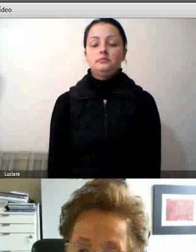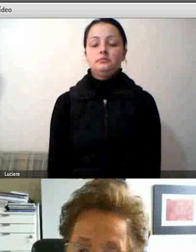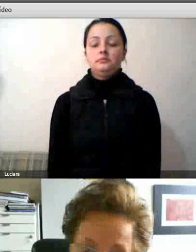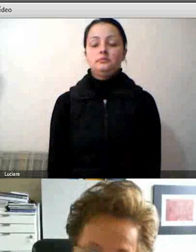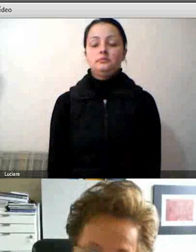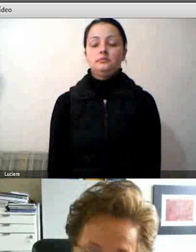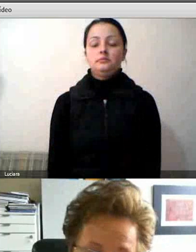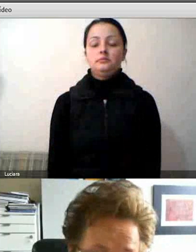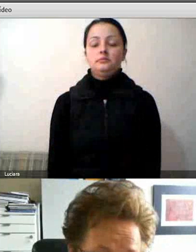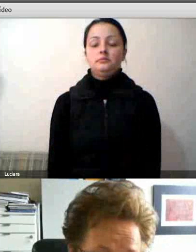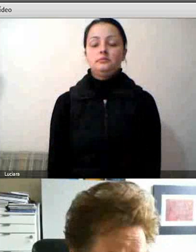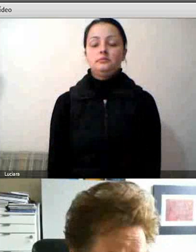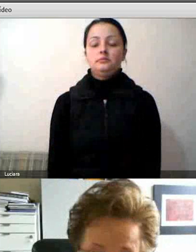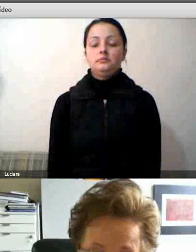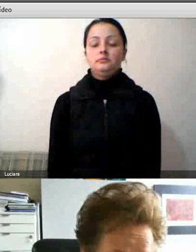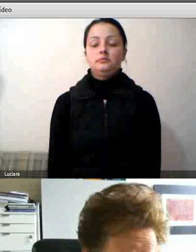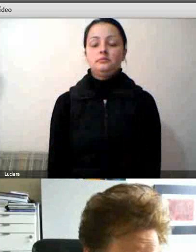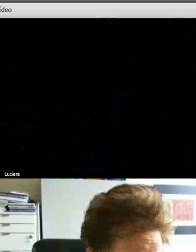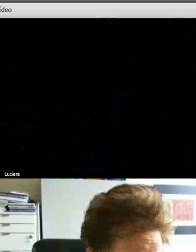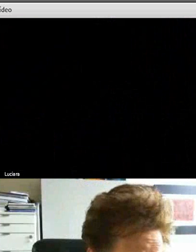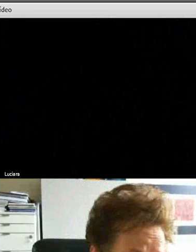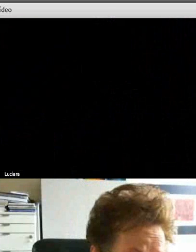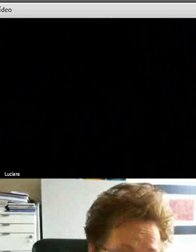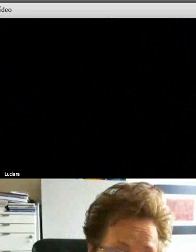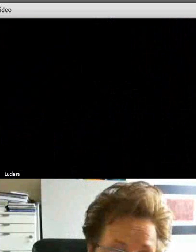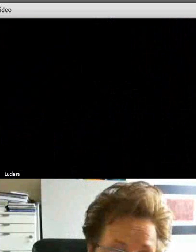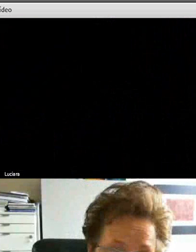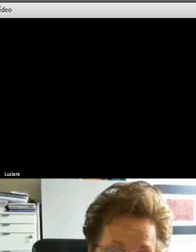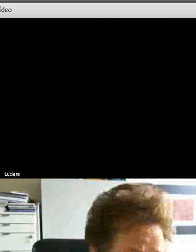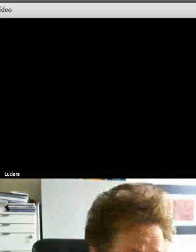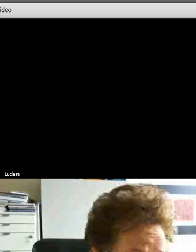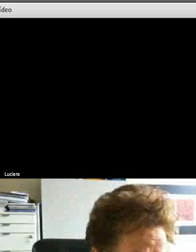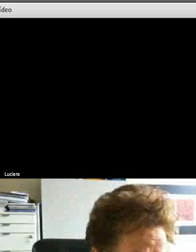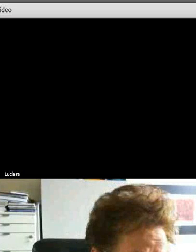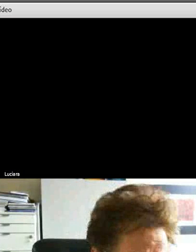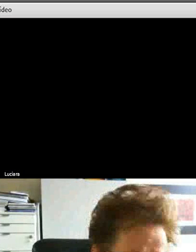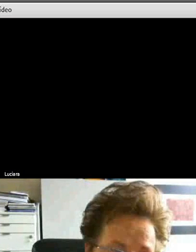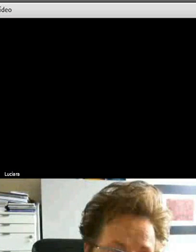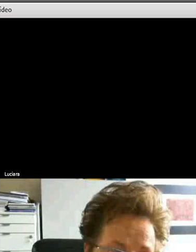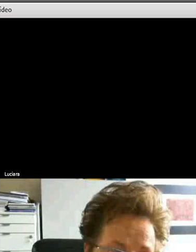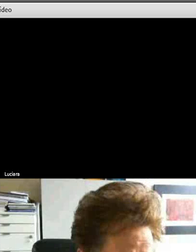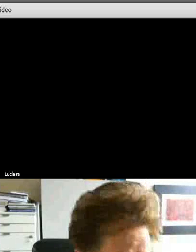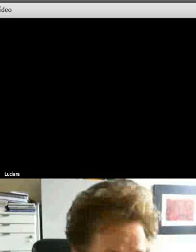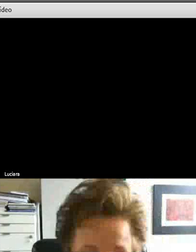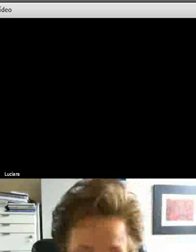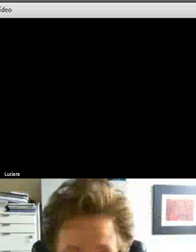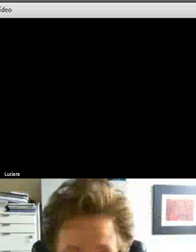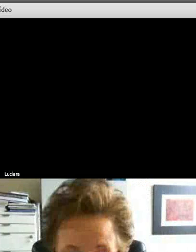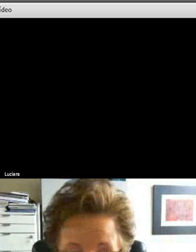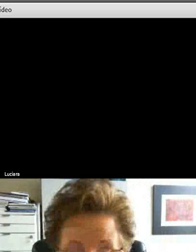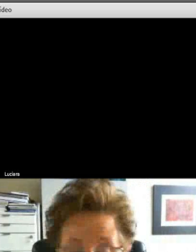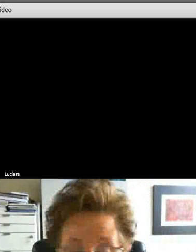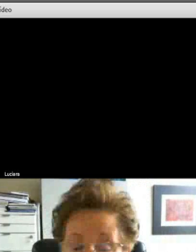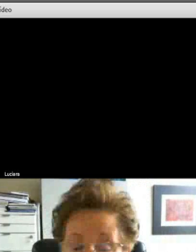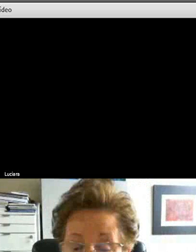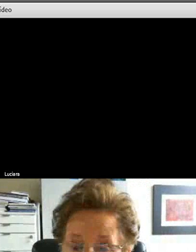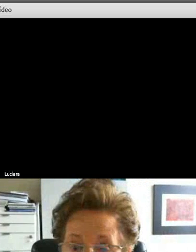Maria Cristina, querida, colegas, estou muito agradecida por esse convite de